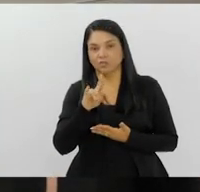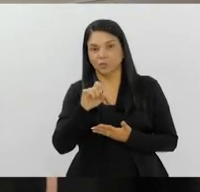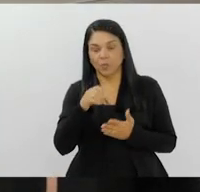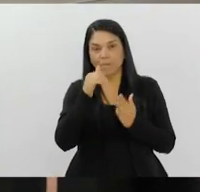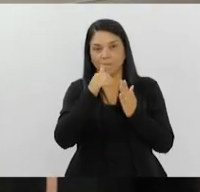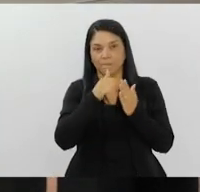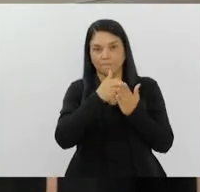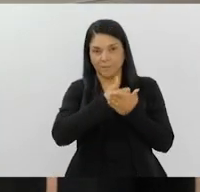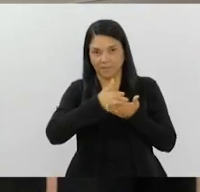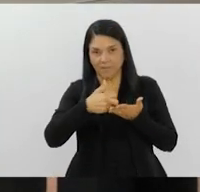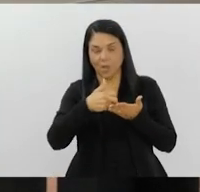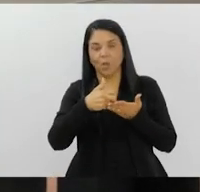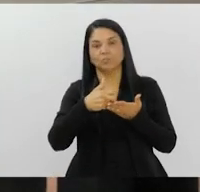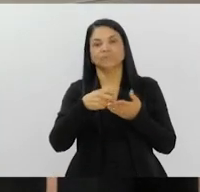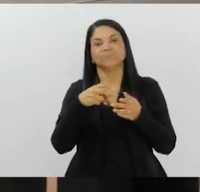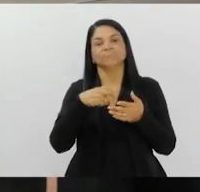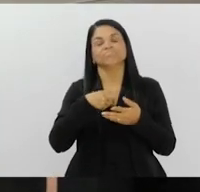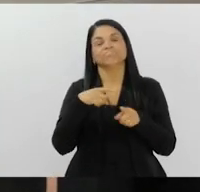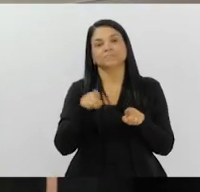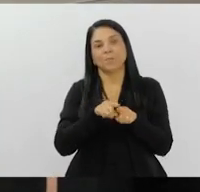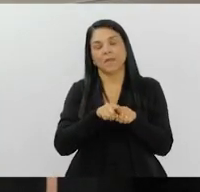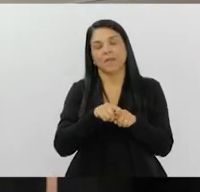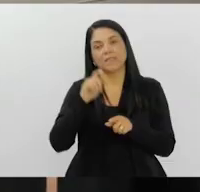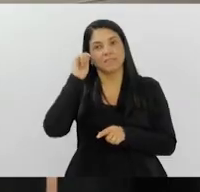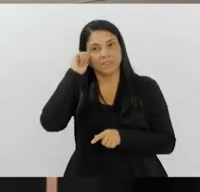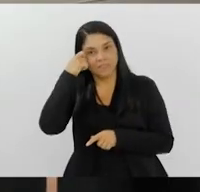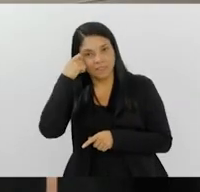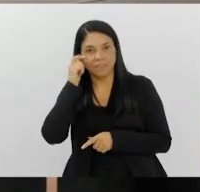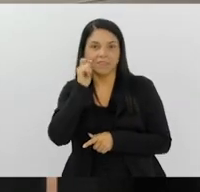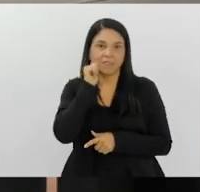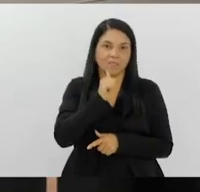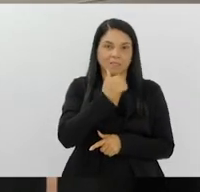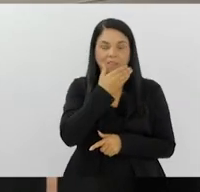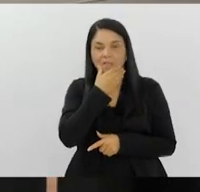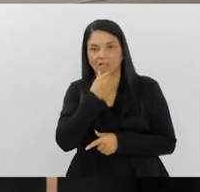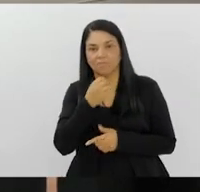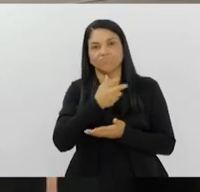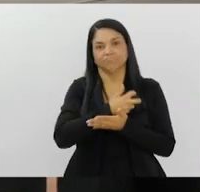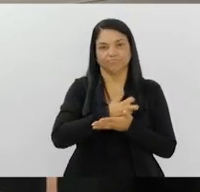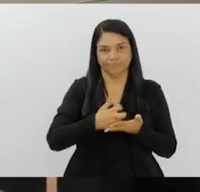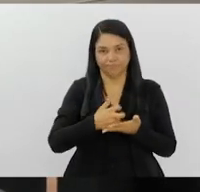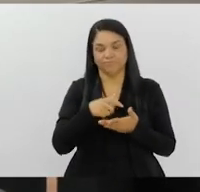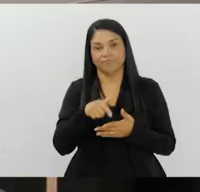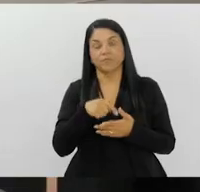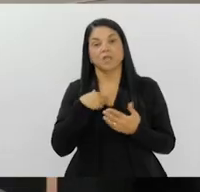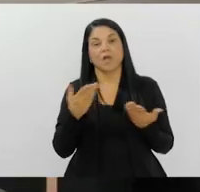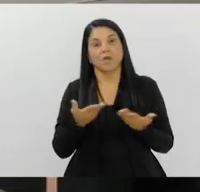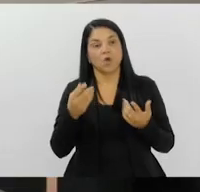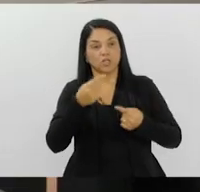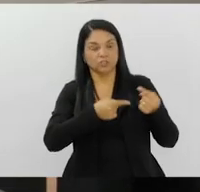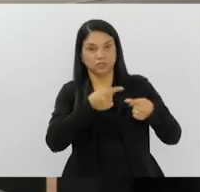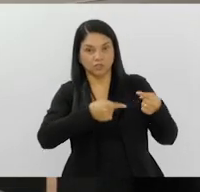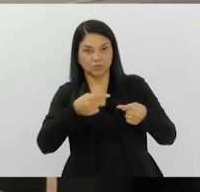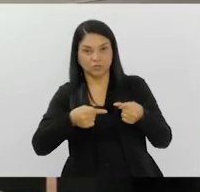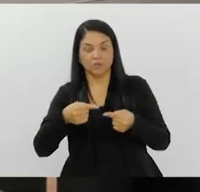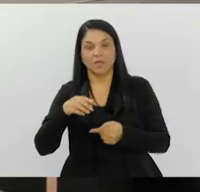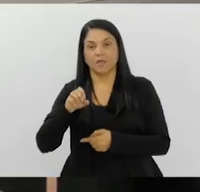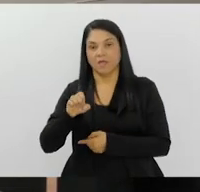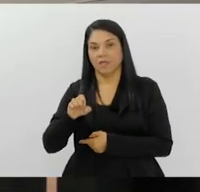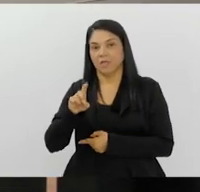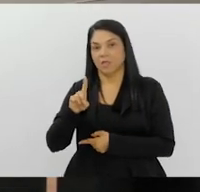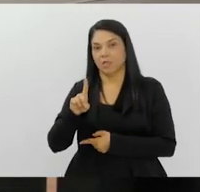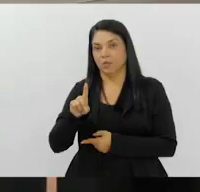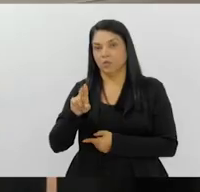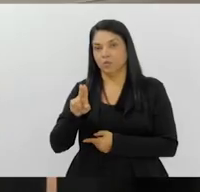penalizando negros e negras e agora o que tem se discutido e a educafro tem